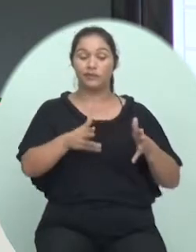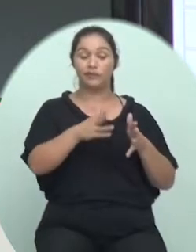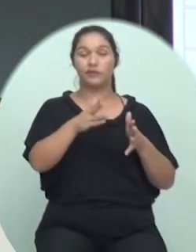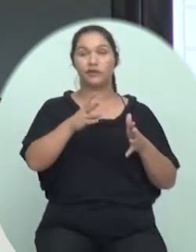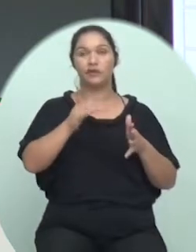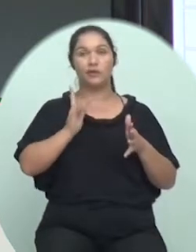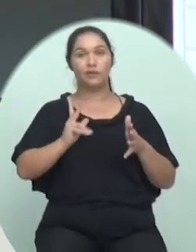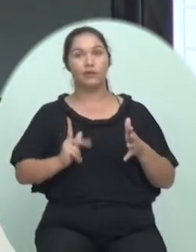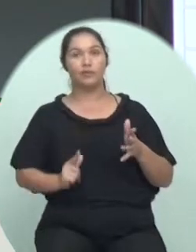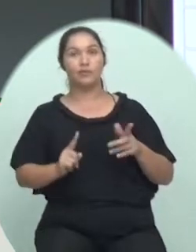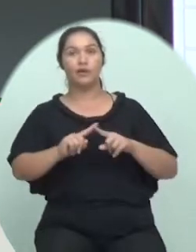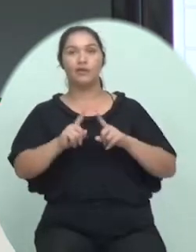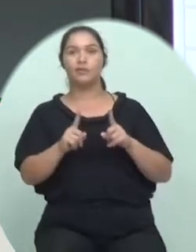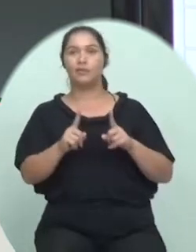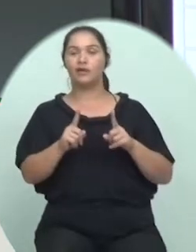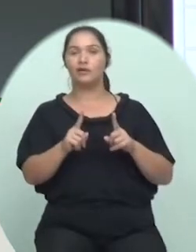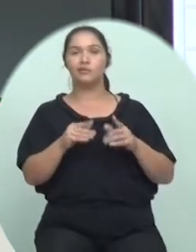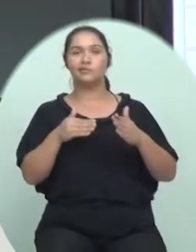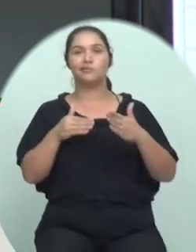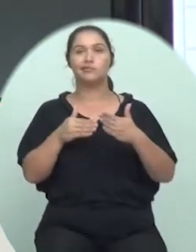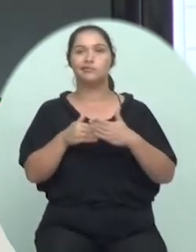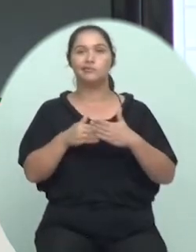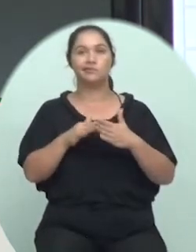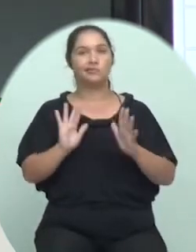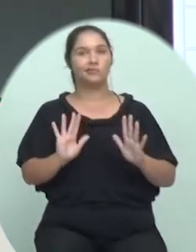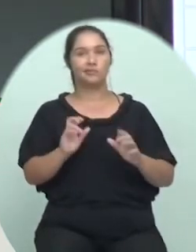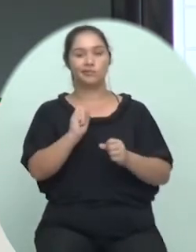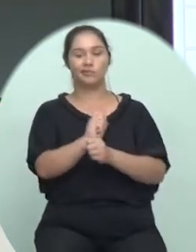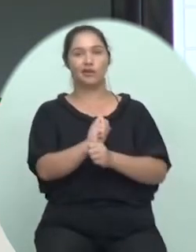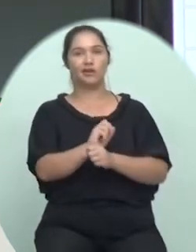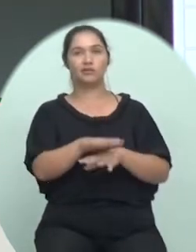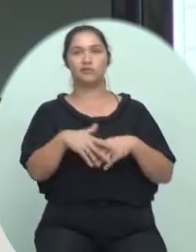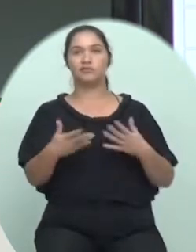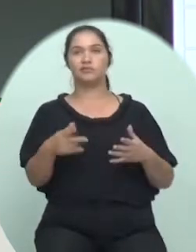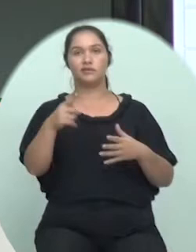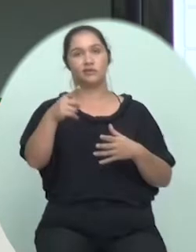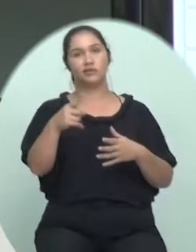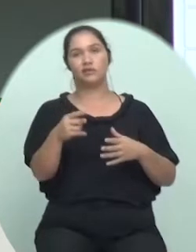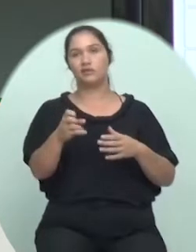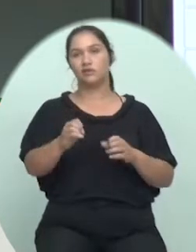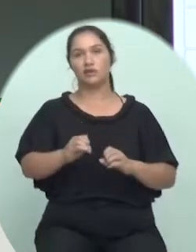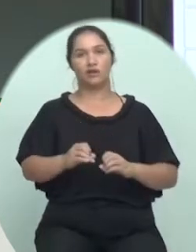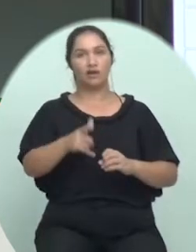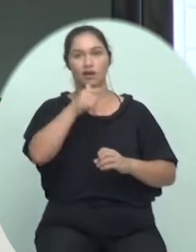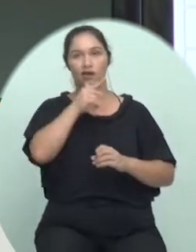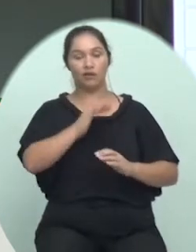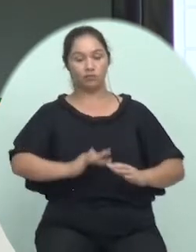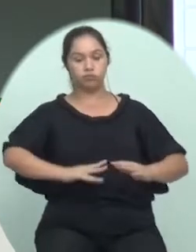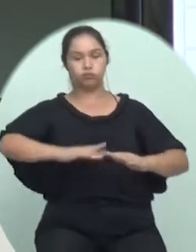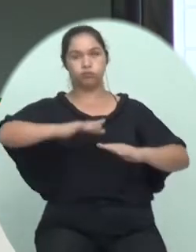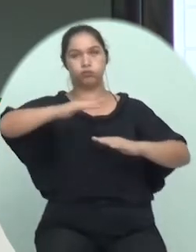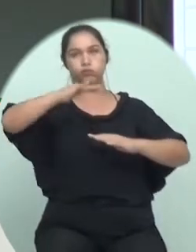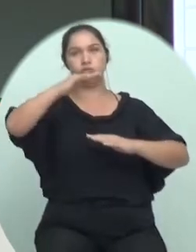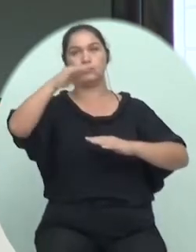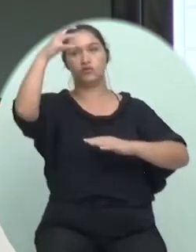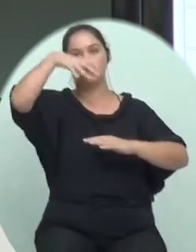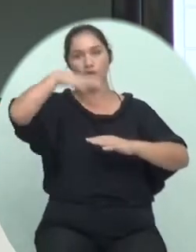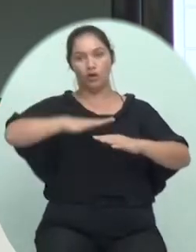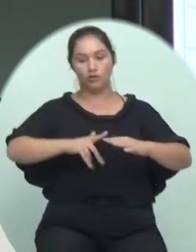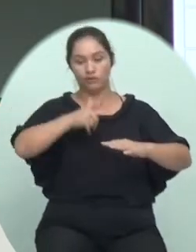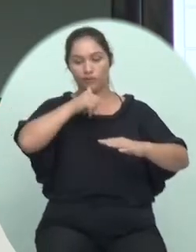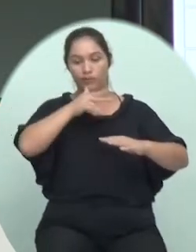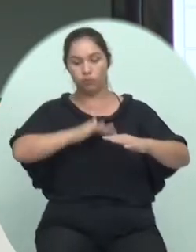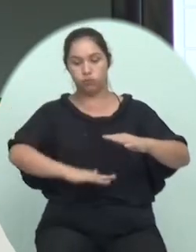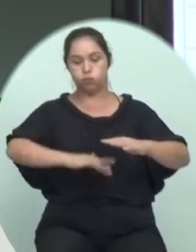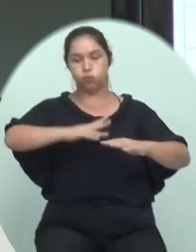baixo que tem que controlar a limpeza para a jusante, para a água descer, ela não está, ela tranca, levanta mais rápido dentro do bairro, né? Então a rua ela